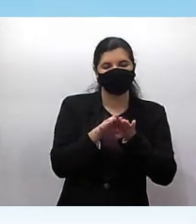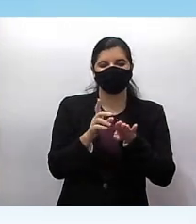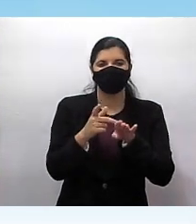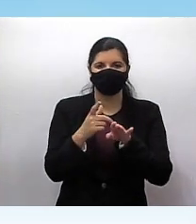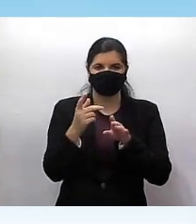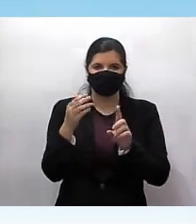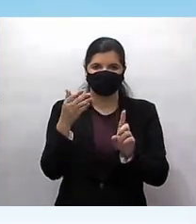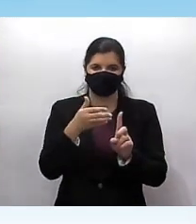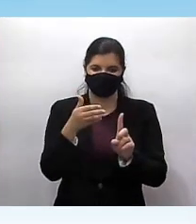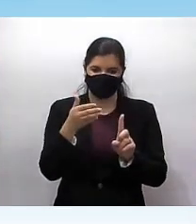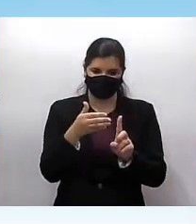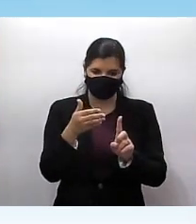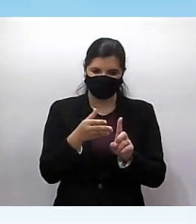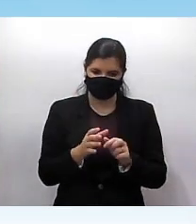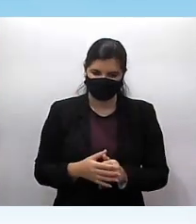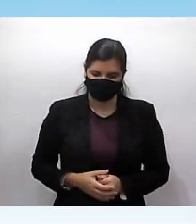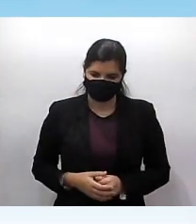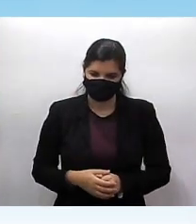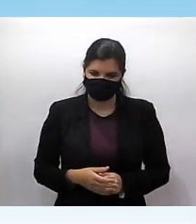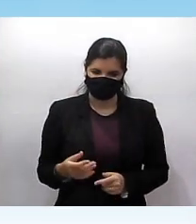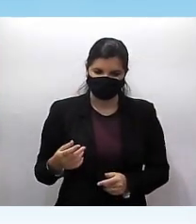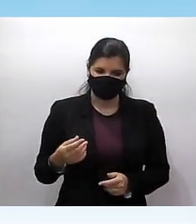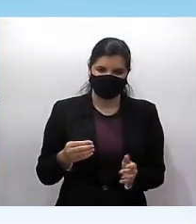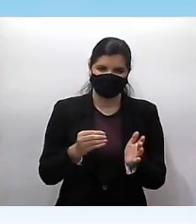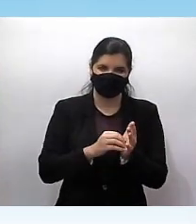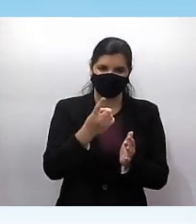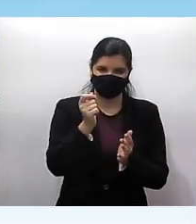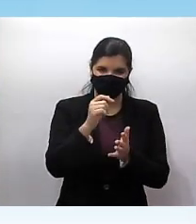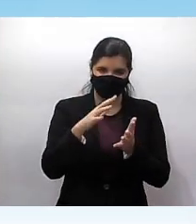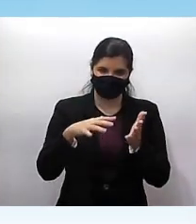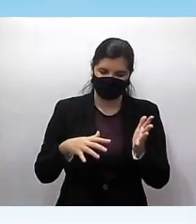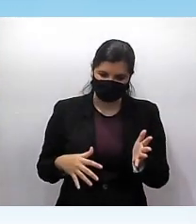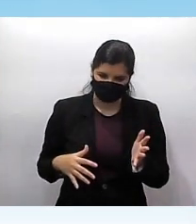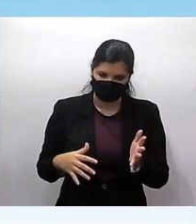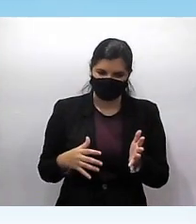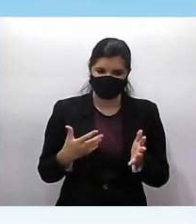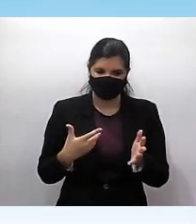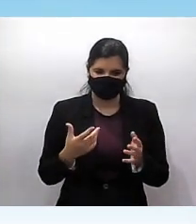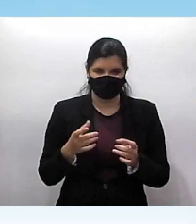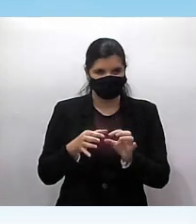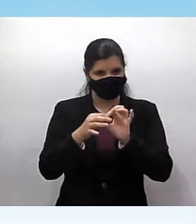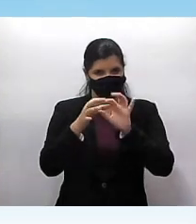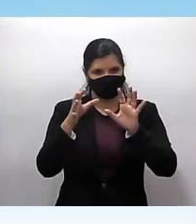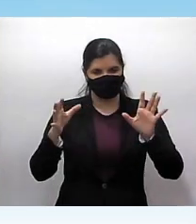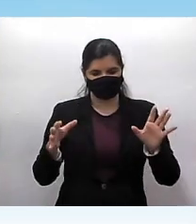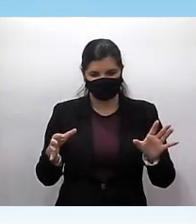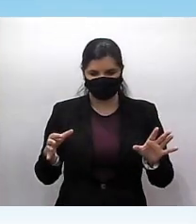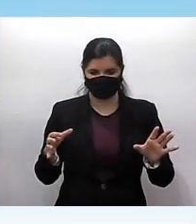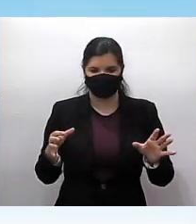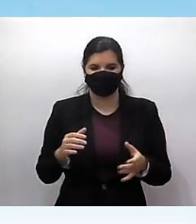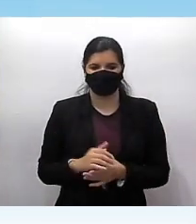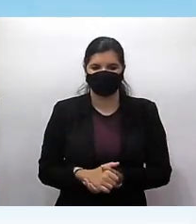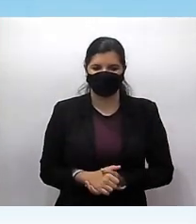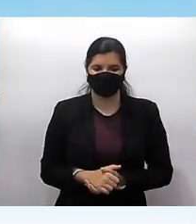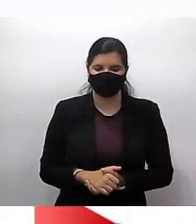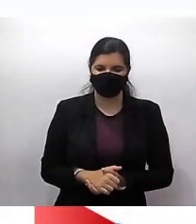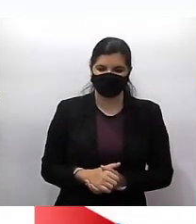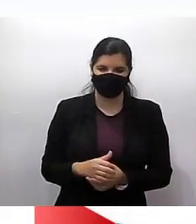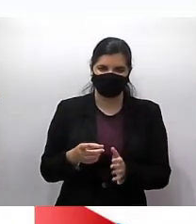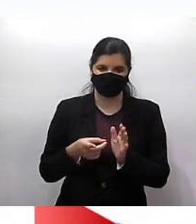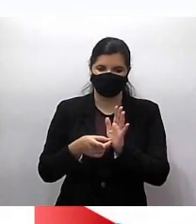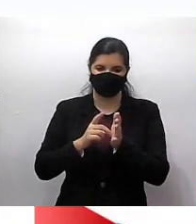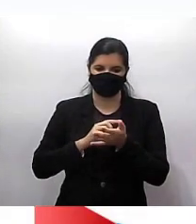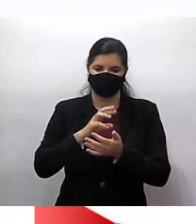dessa referência, tá bom? Olha, tem mais uma atividade para vocês aí, mas eu vou deixar aqui, ó, antes dessa